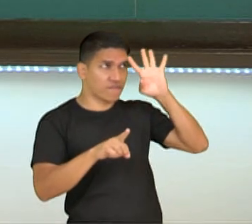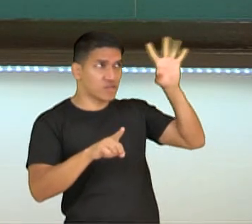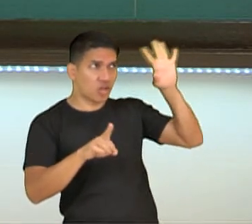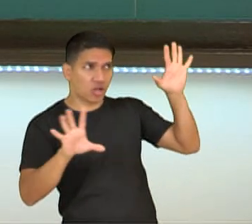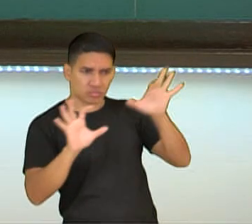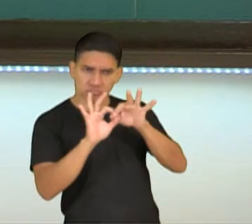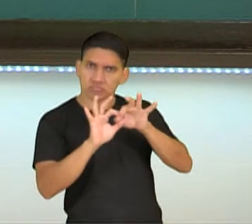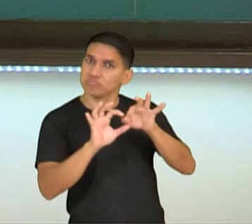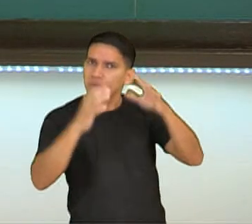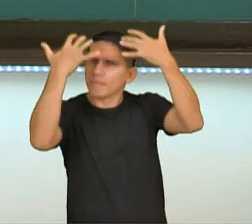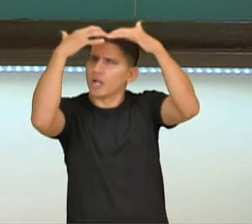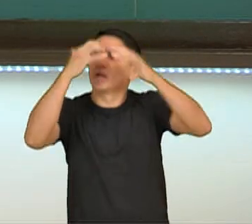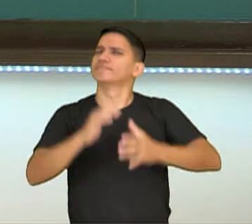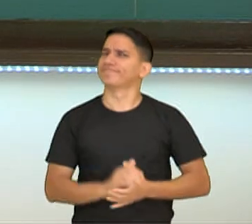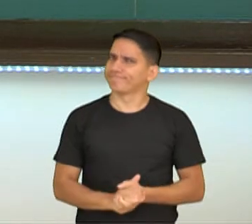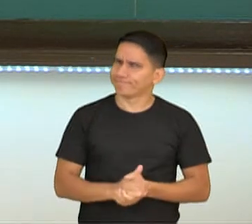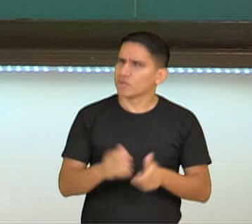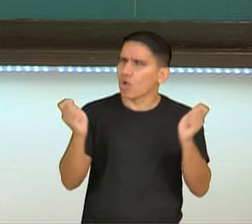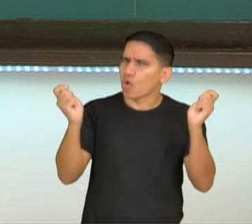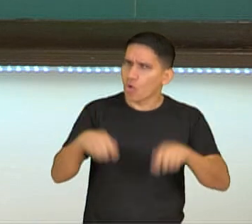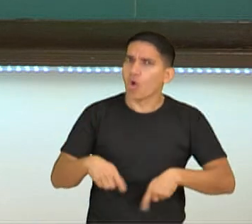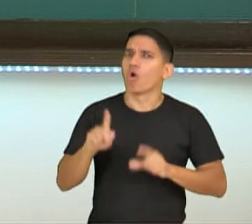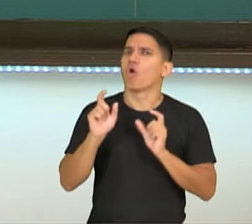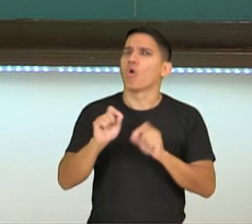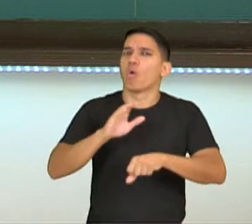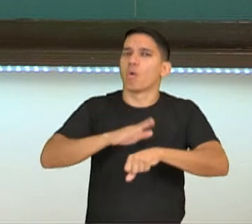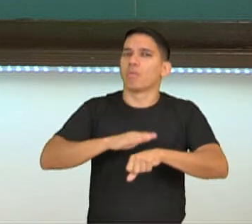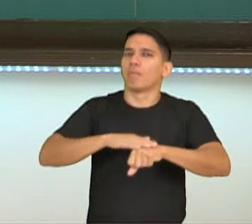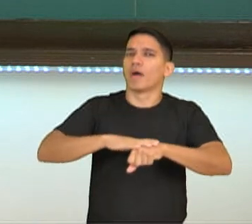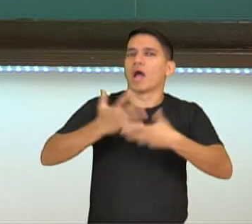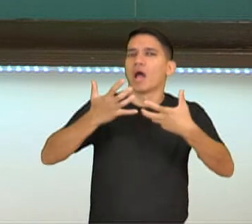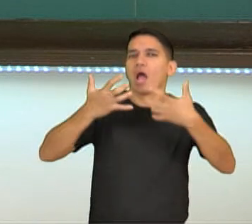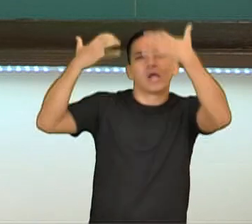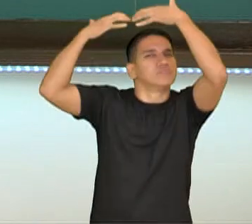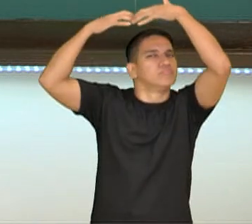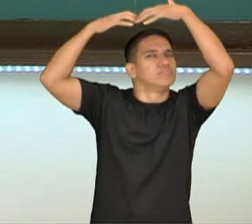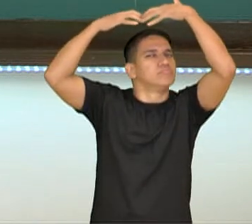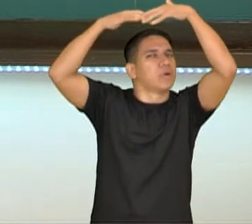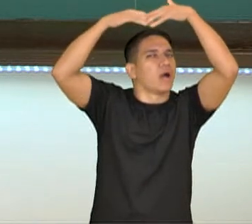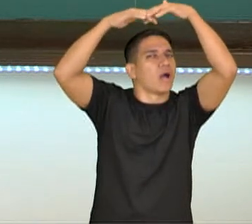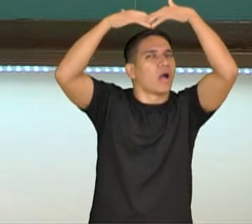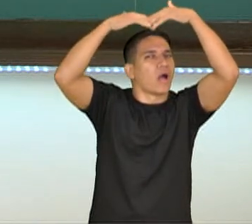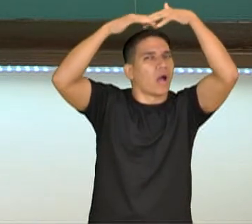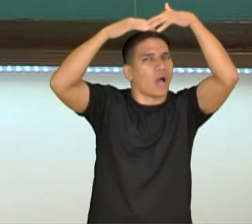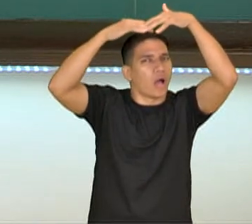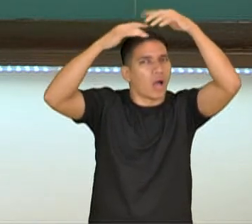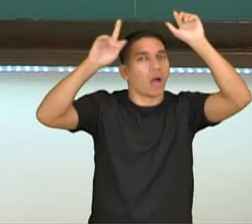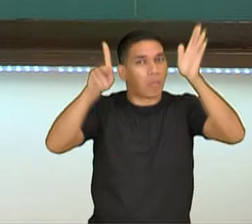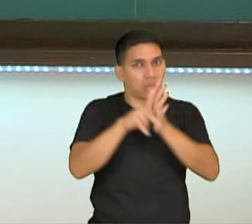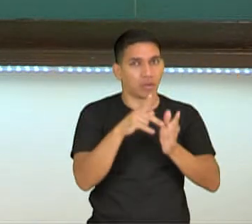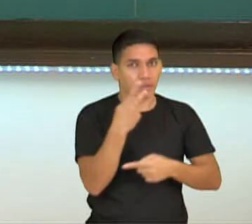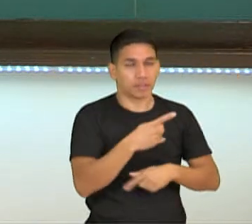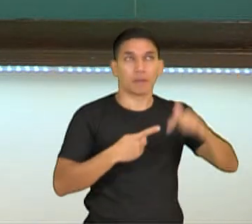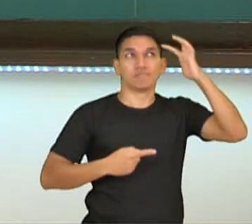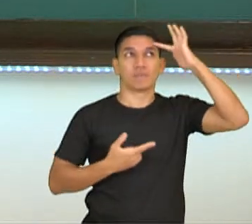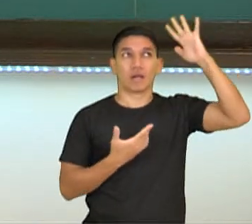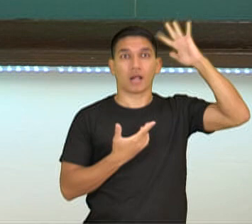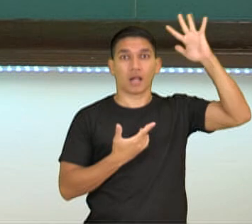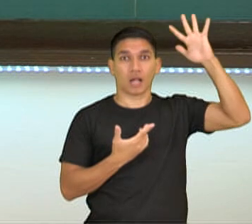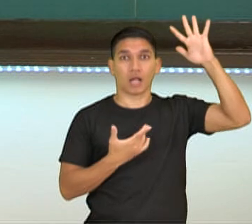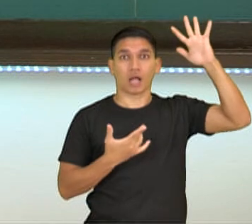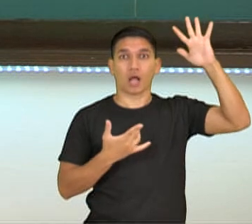um pouquinho. Será que é possível conciliar um pensamento racional, tal qual a filosofia é, com